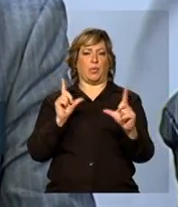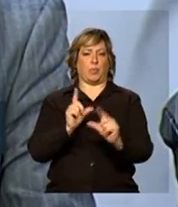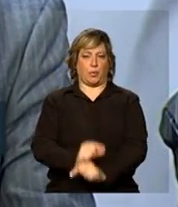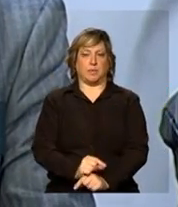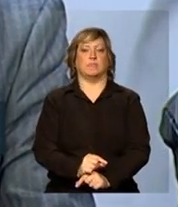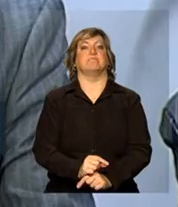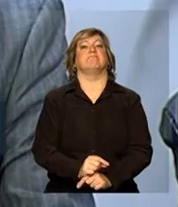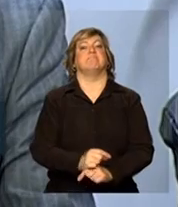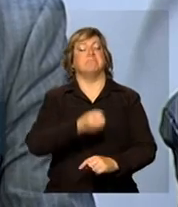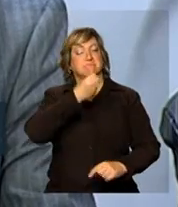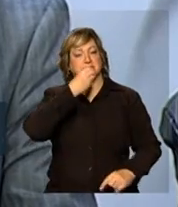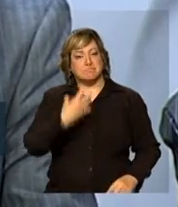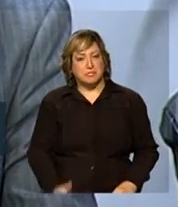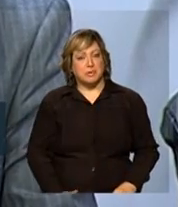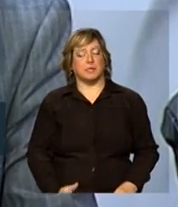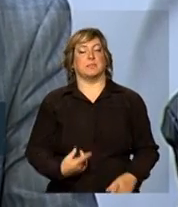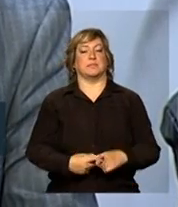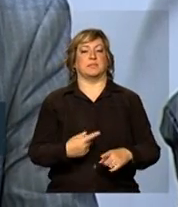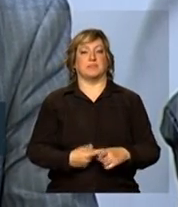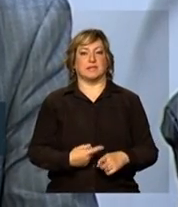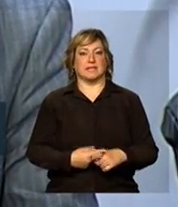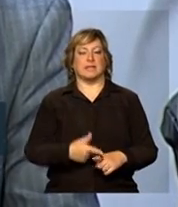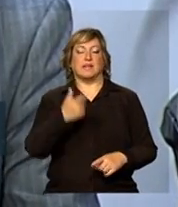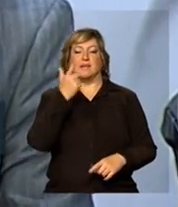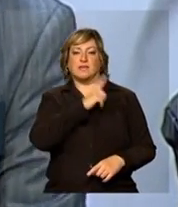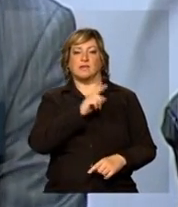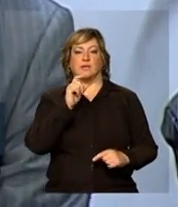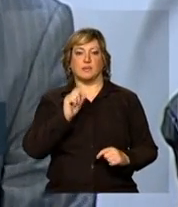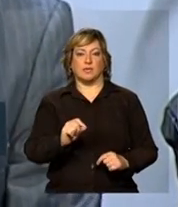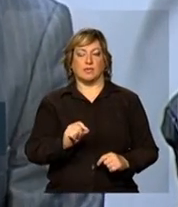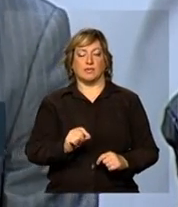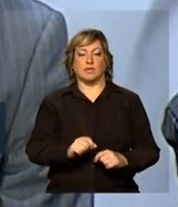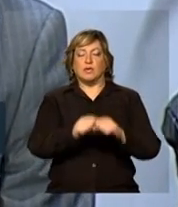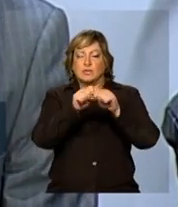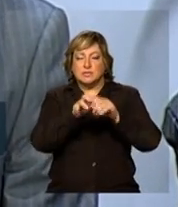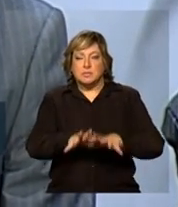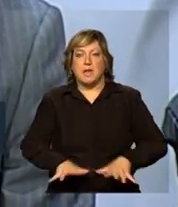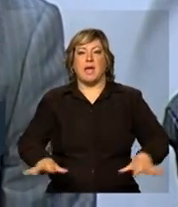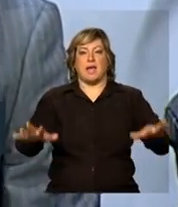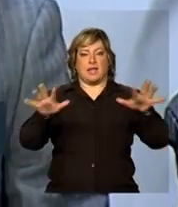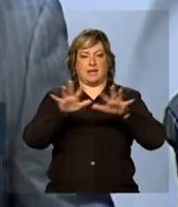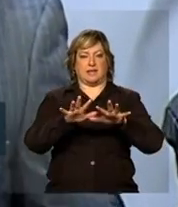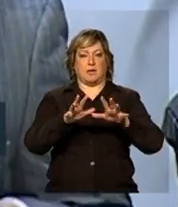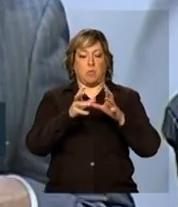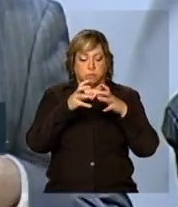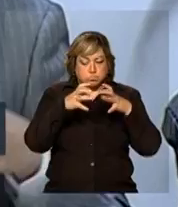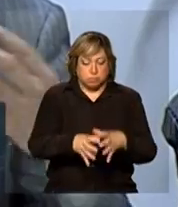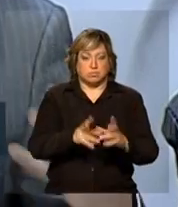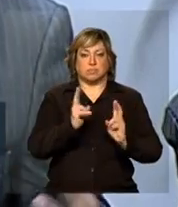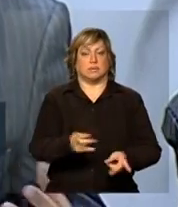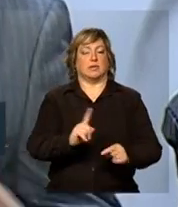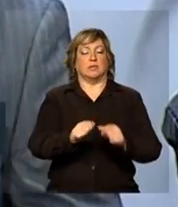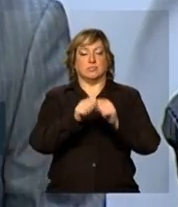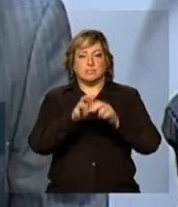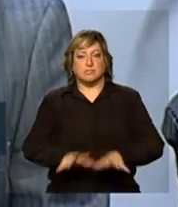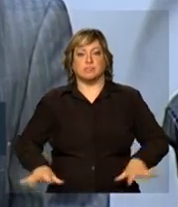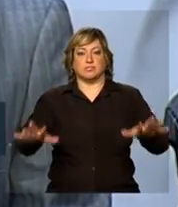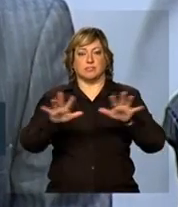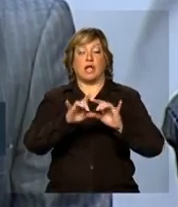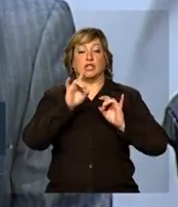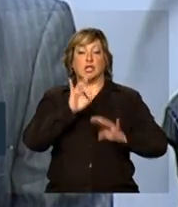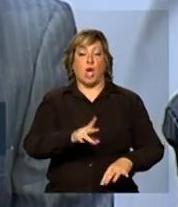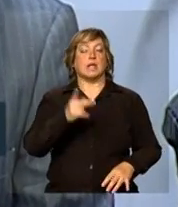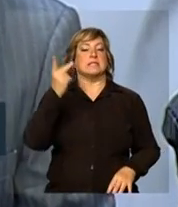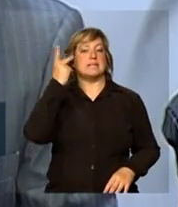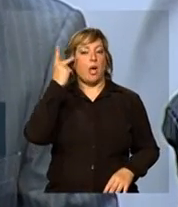córnea, um aumento bastante importante com a descentralização, com o esforço que nós fizemos para que saísse só do eixo